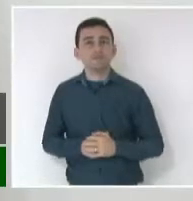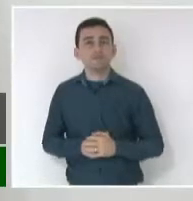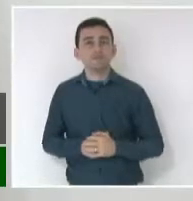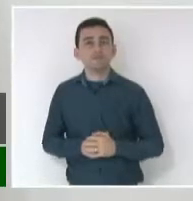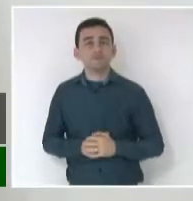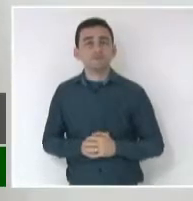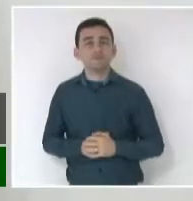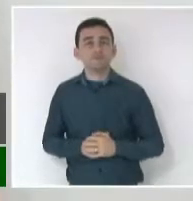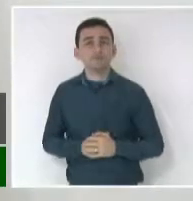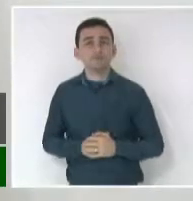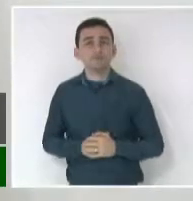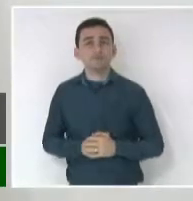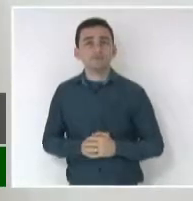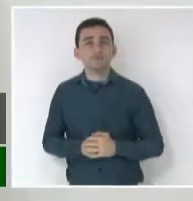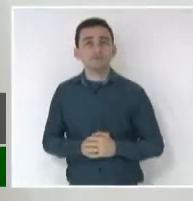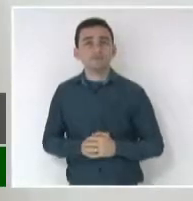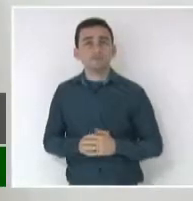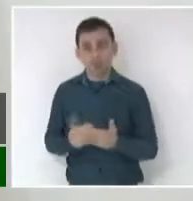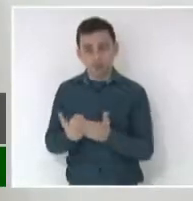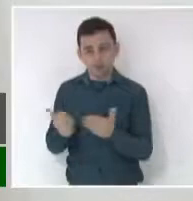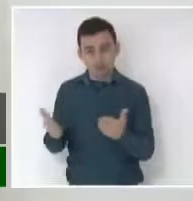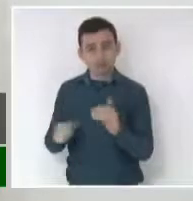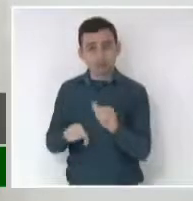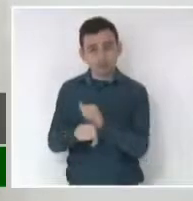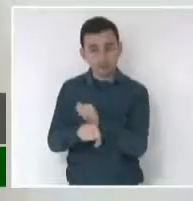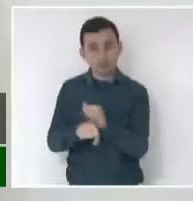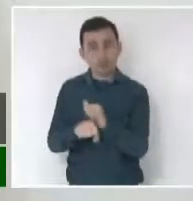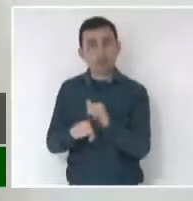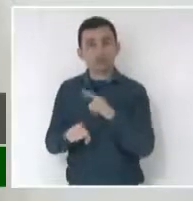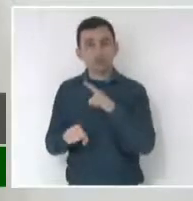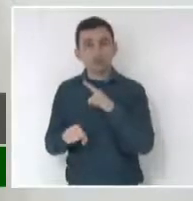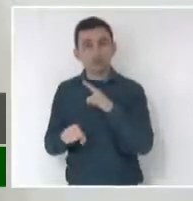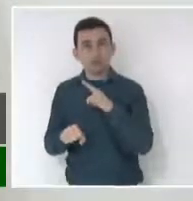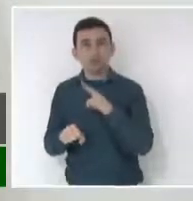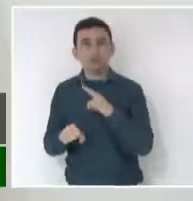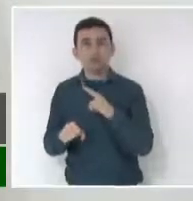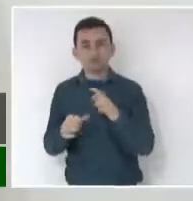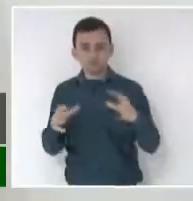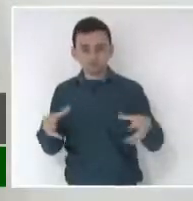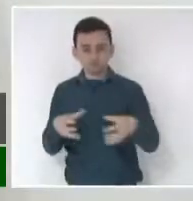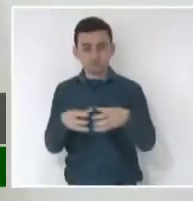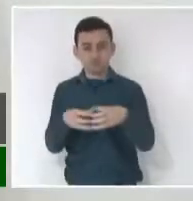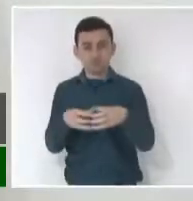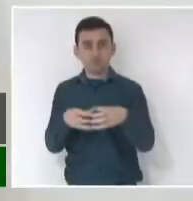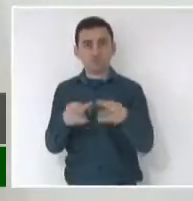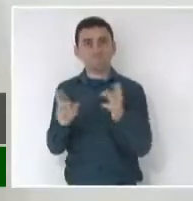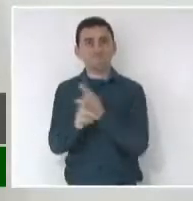onde elas englobam um conjunto de relações